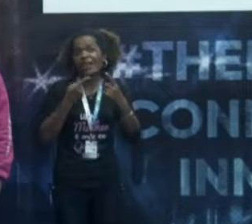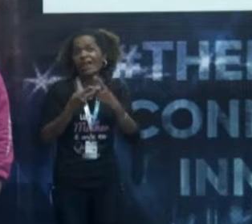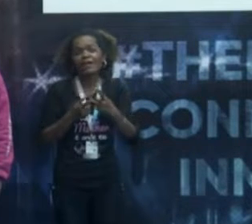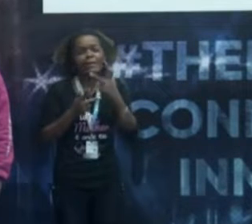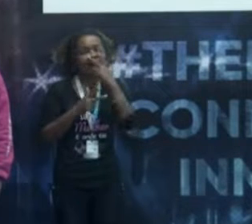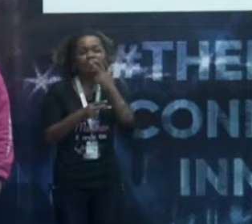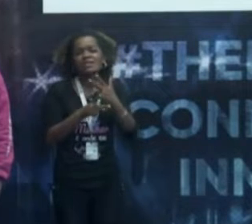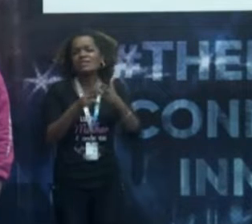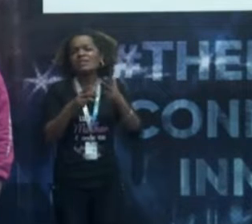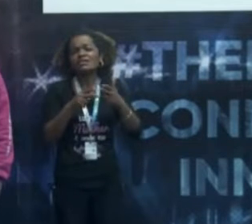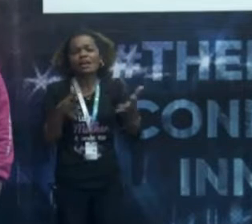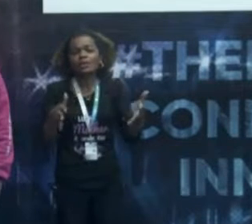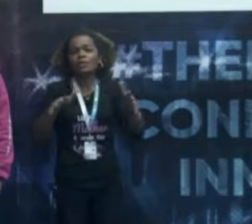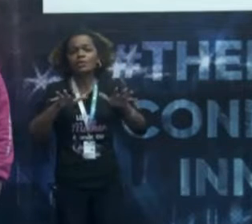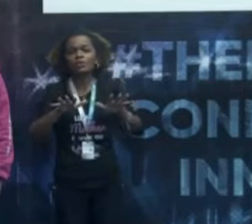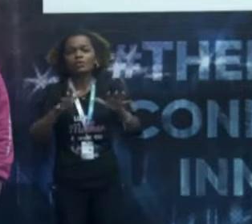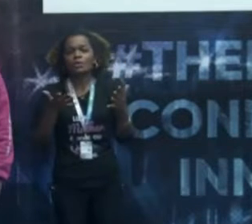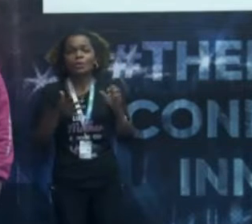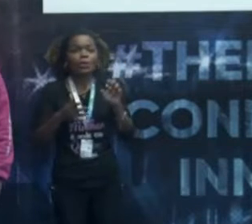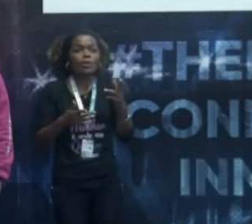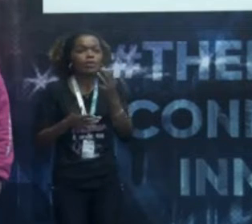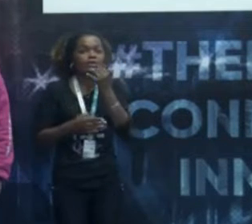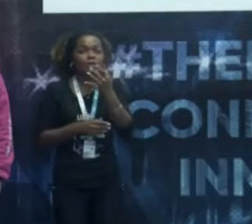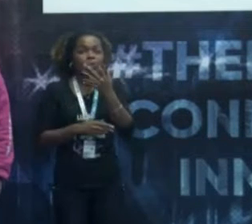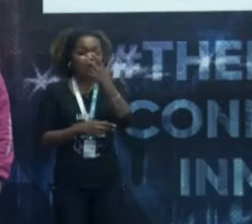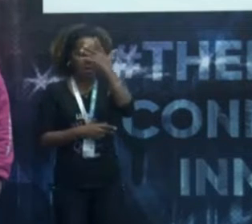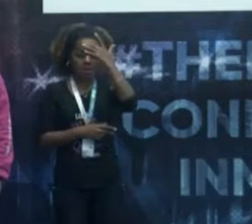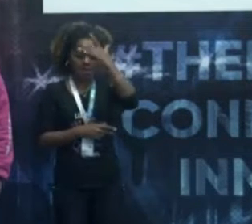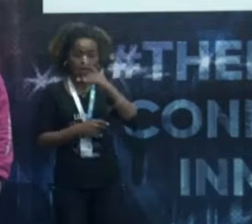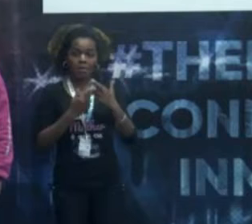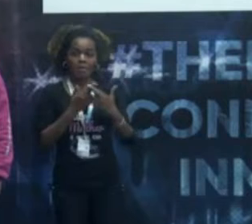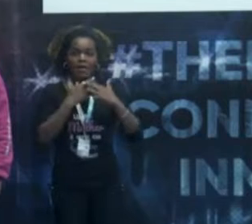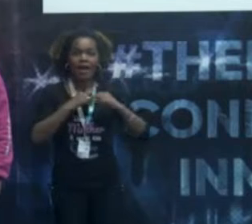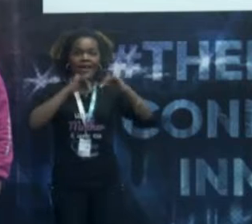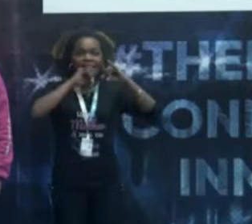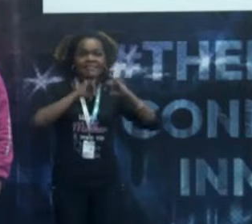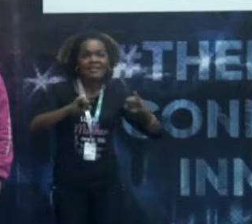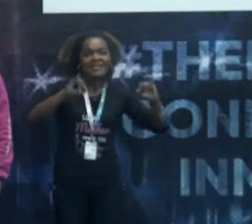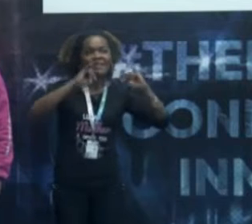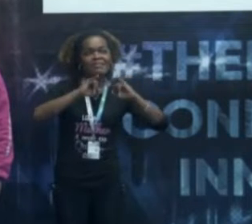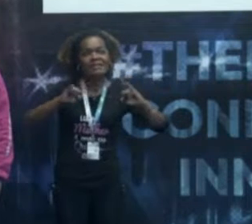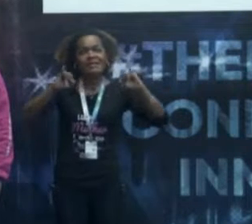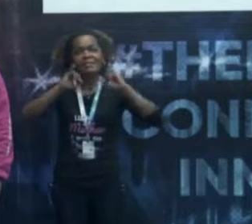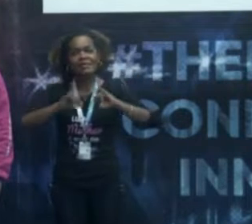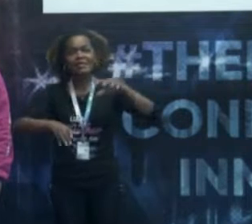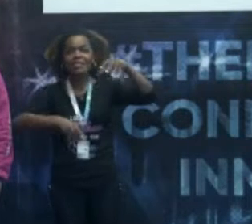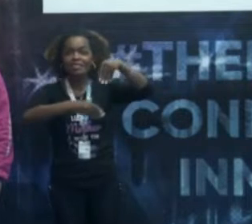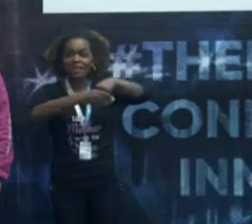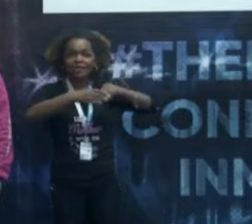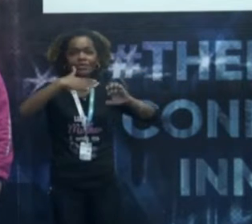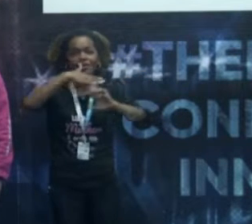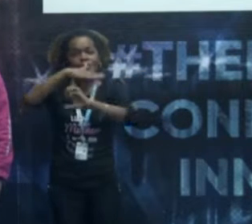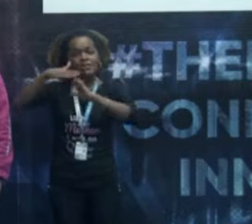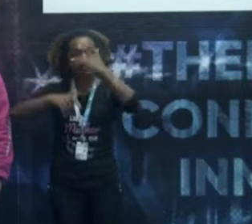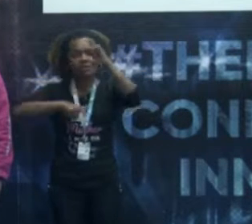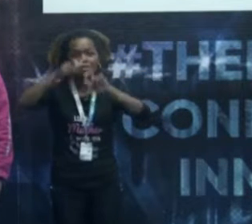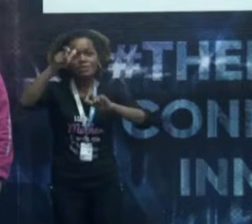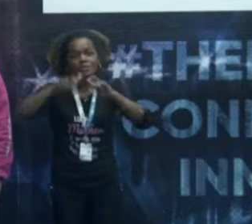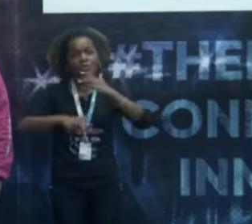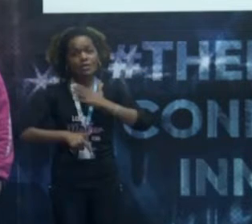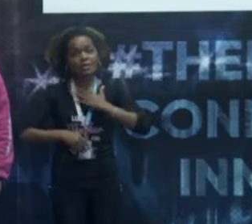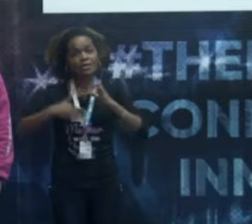ou mesmo um papel de campanha externa, né, de que que a minha empresa é uma empresa